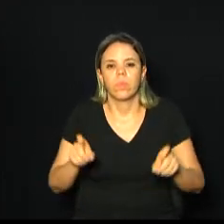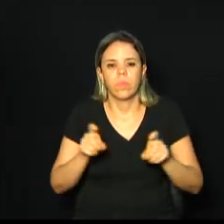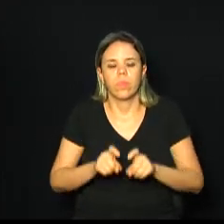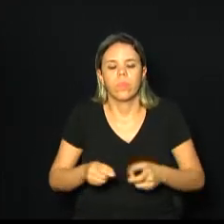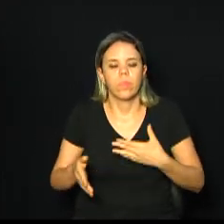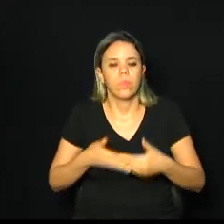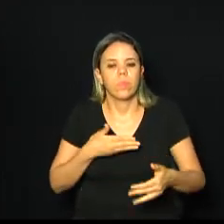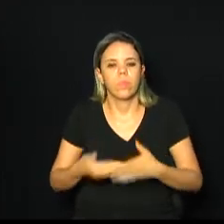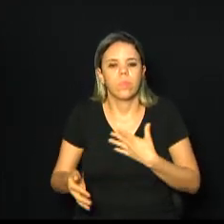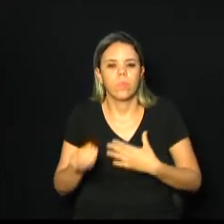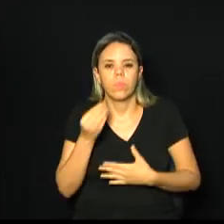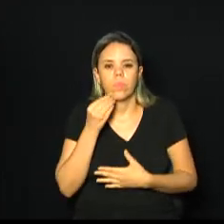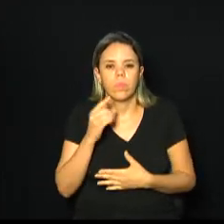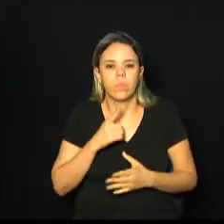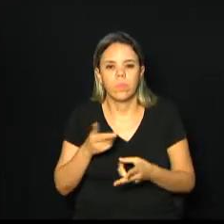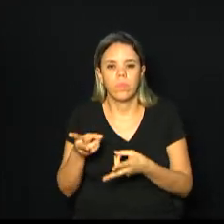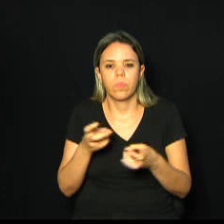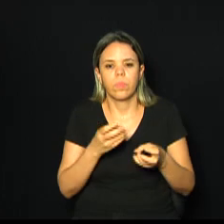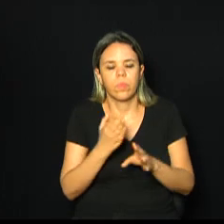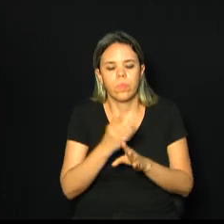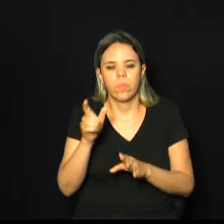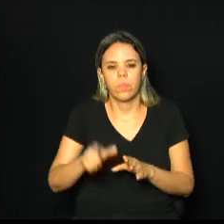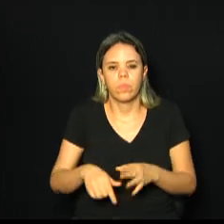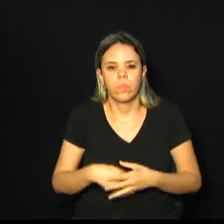qualquer possibilidade de identificar o indivíduo.